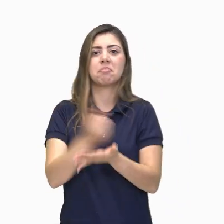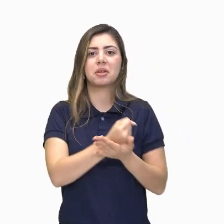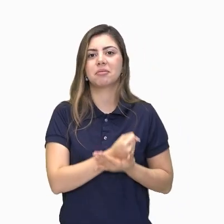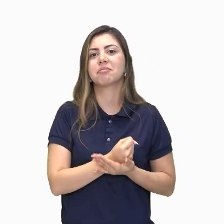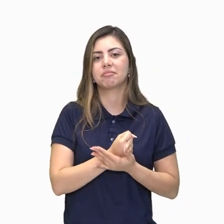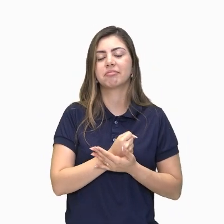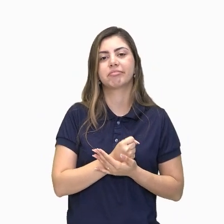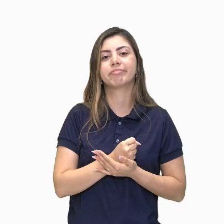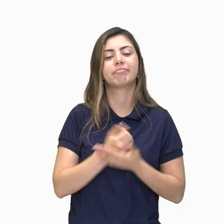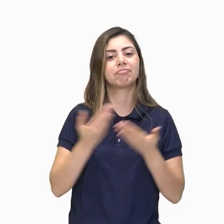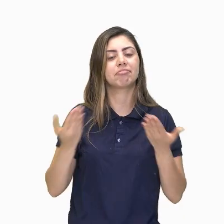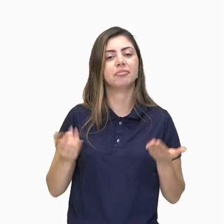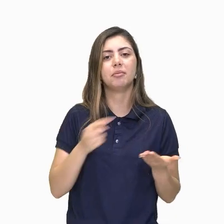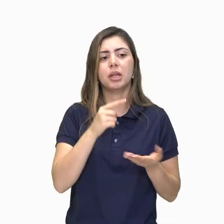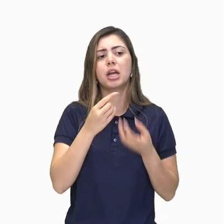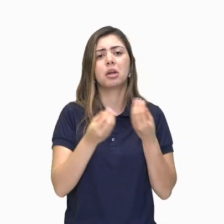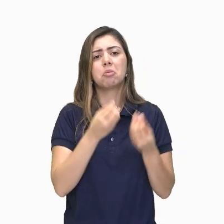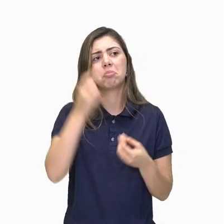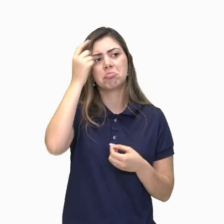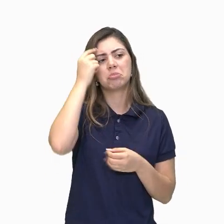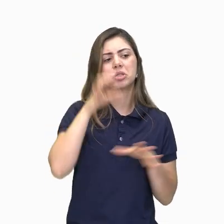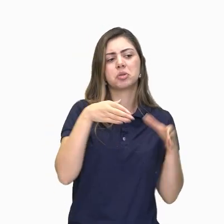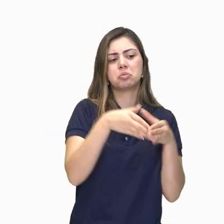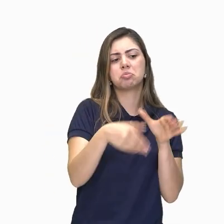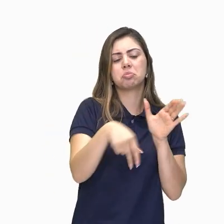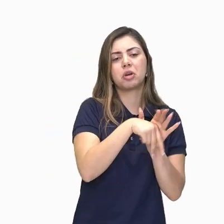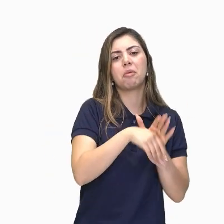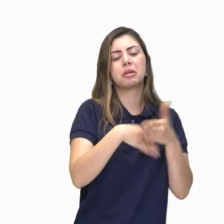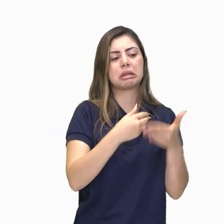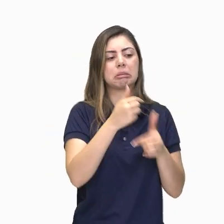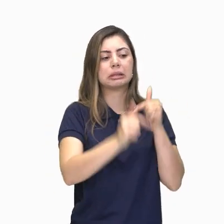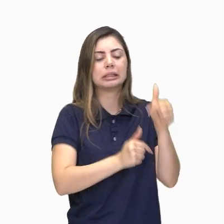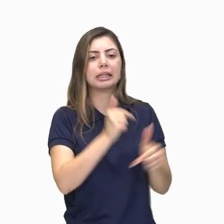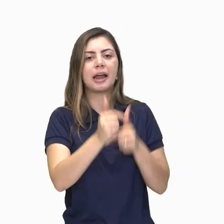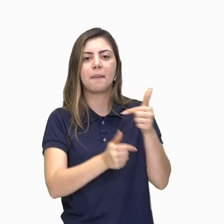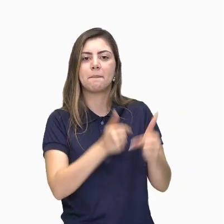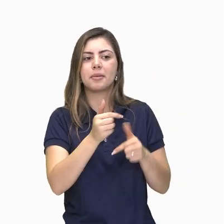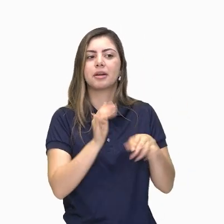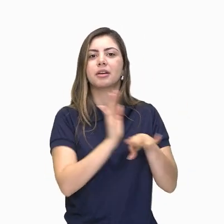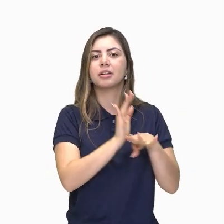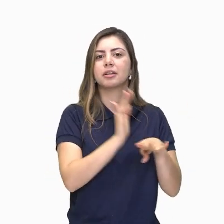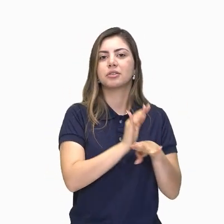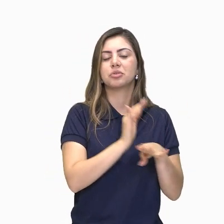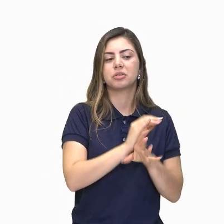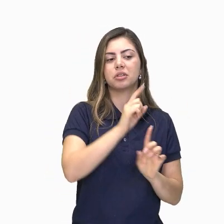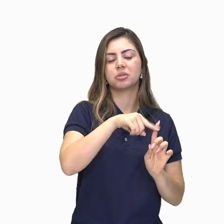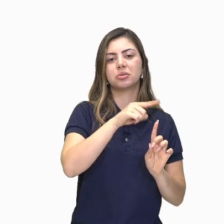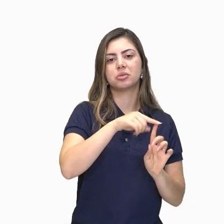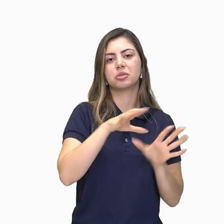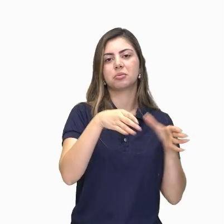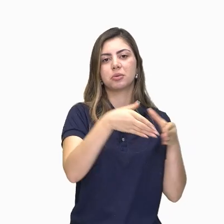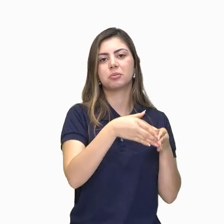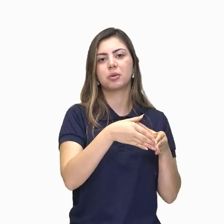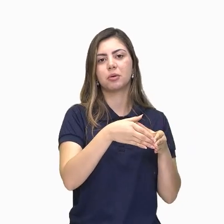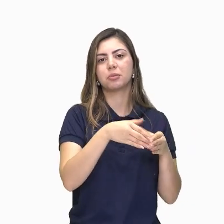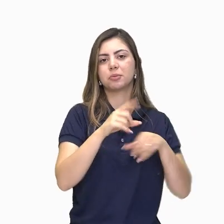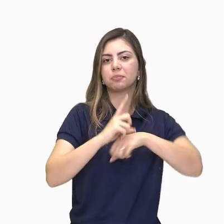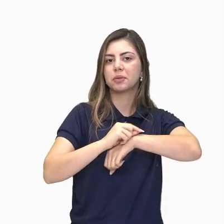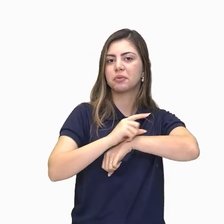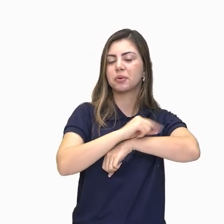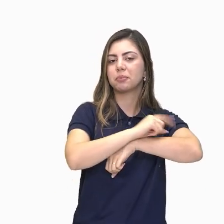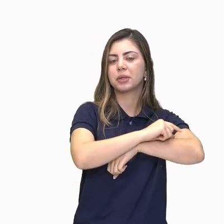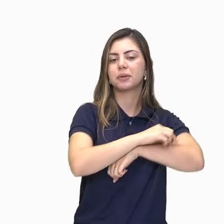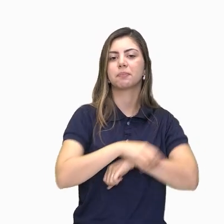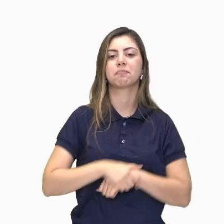Então, ela vai passar a trabalhar para essas espécies de formigas amazonas, tá? Então,